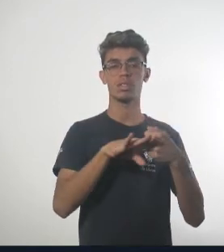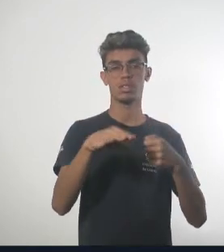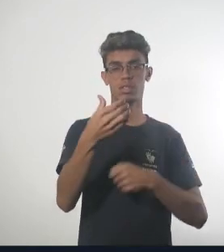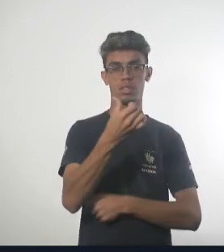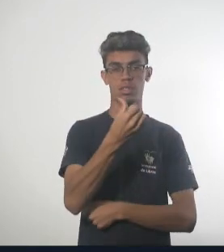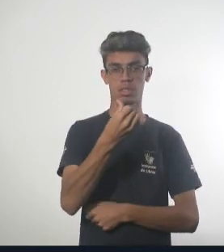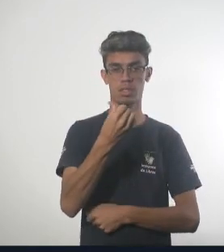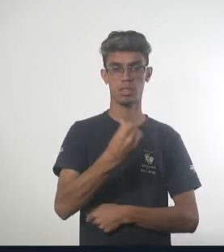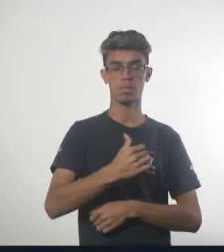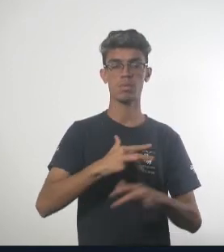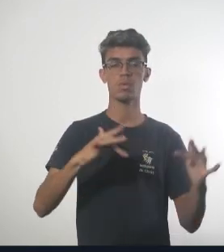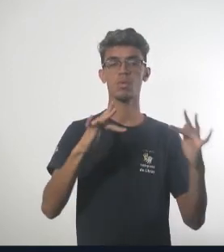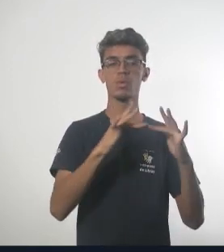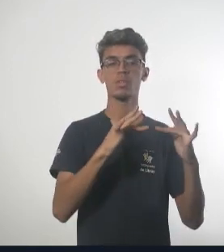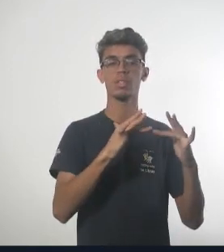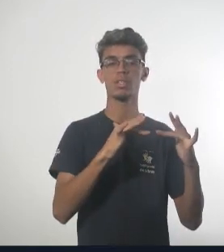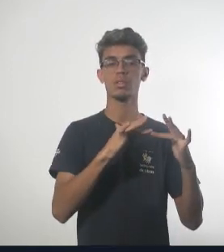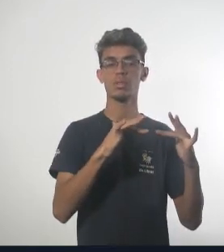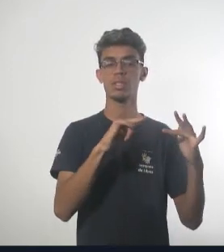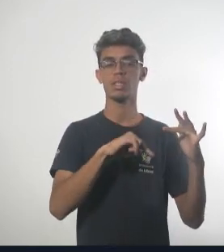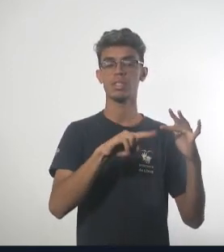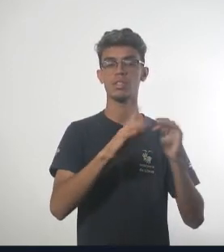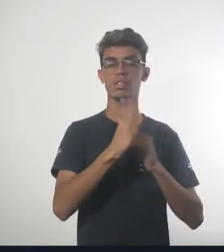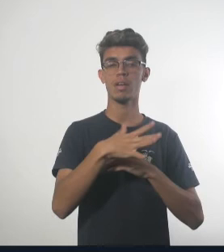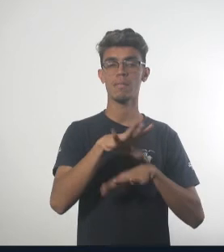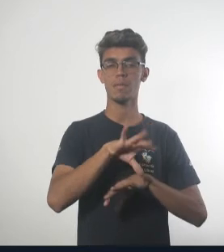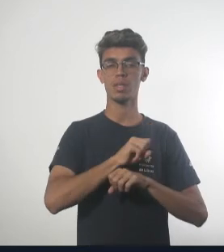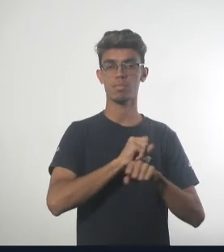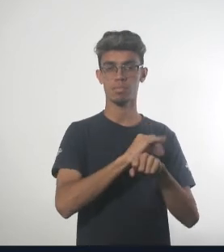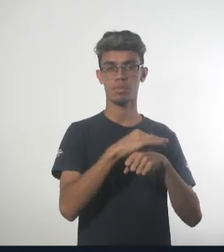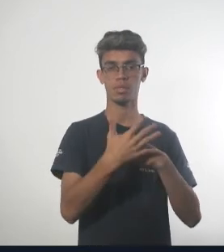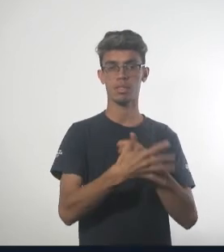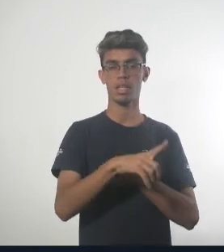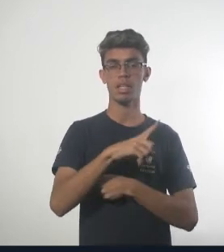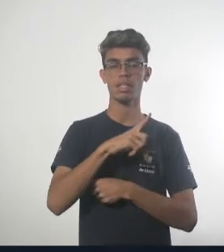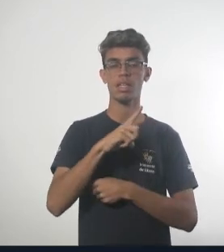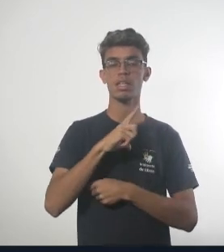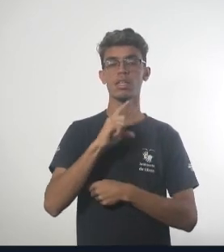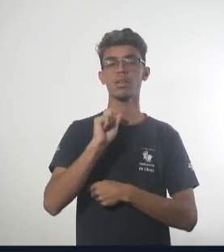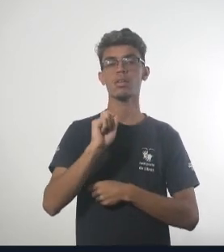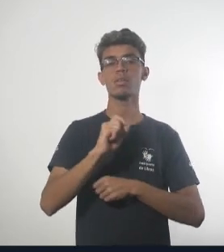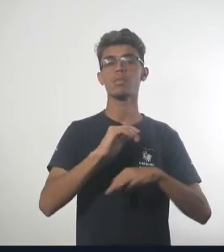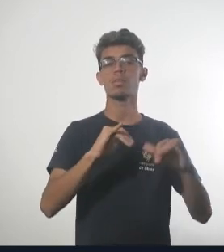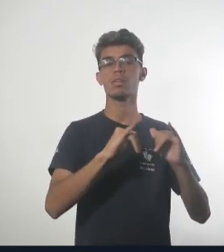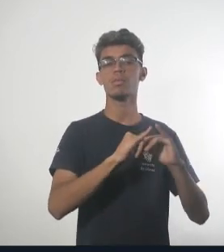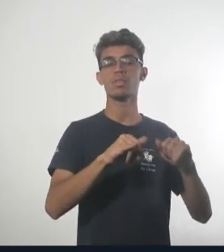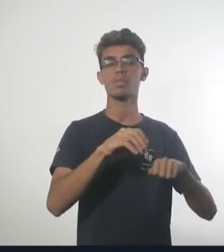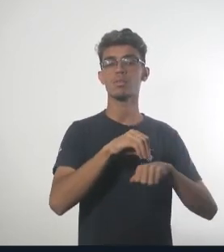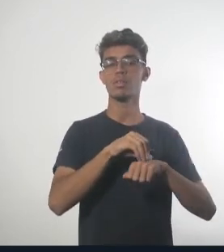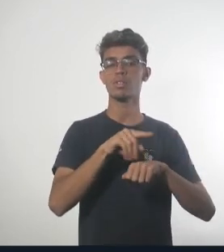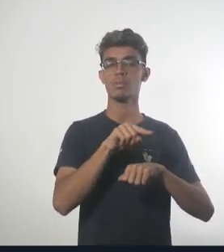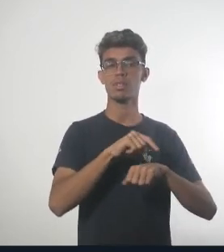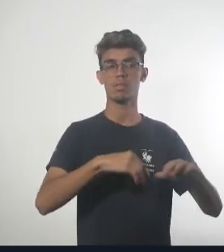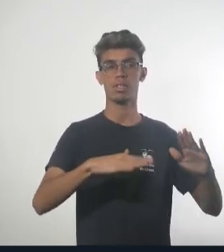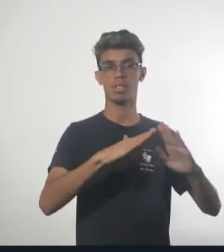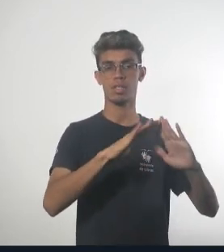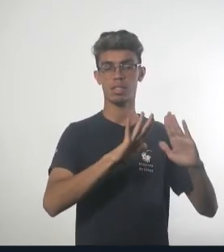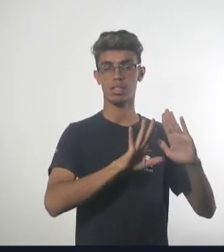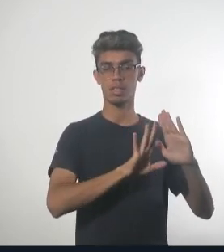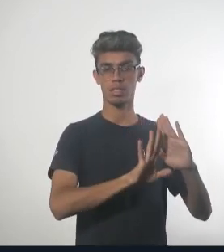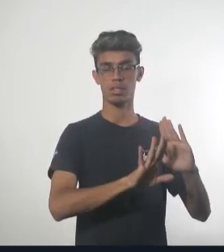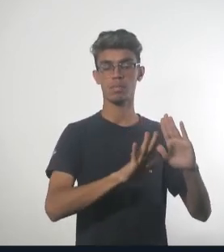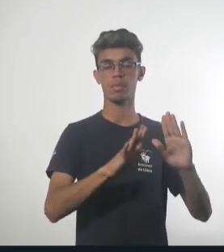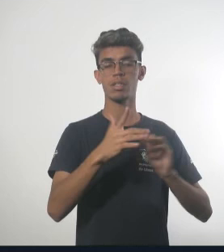Para os contatos desses casos confirmados de Covid-19, existe, então, a orientação de quarentena desses contatos, para que a